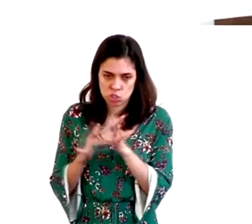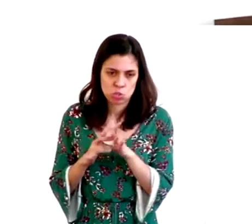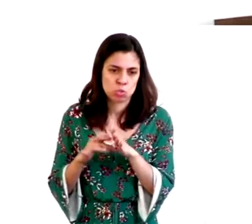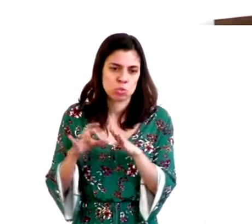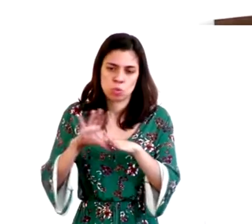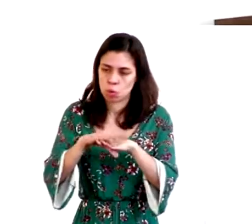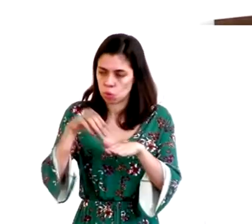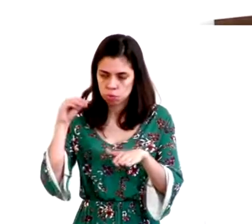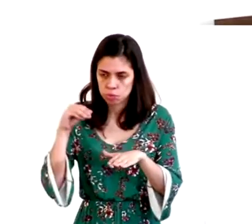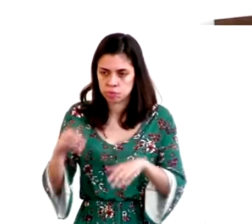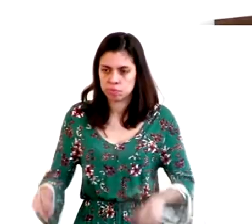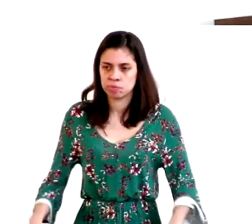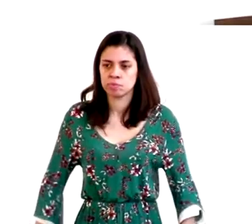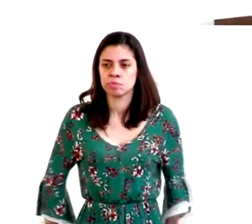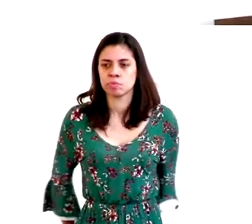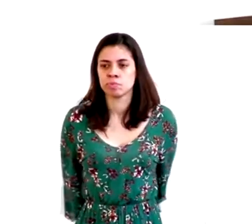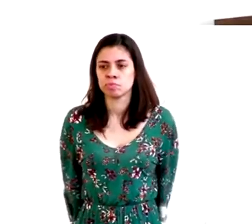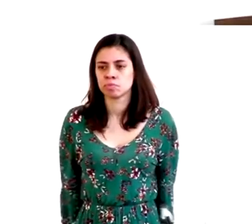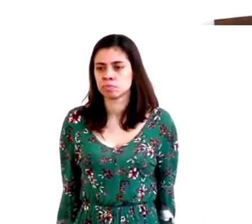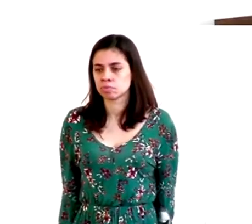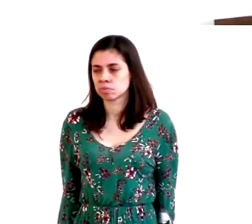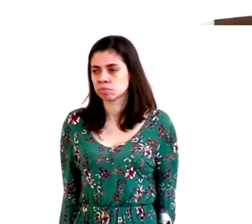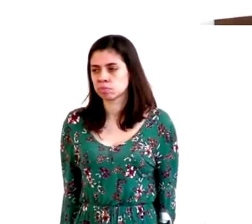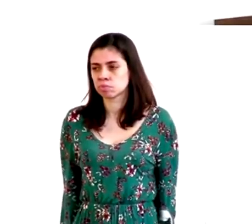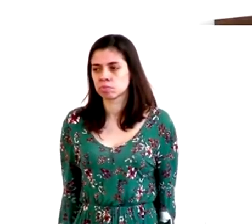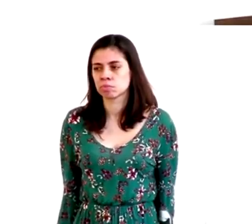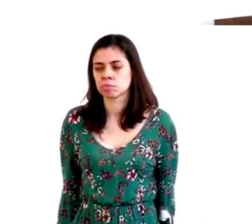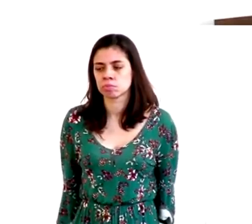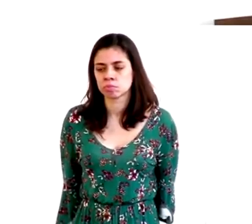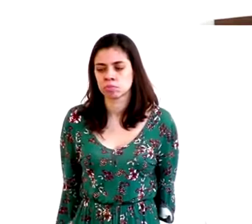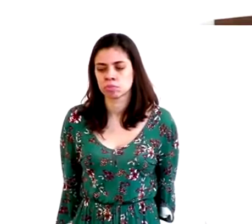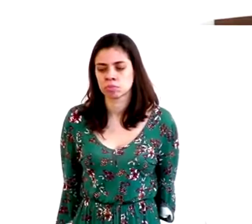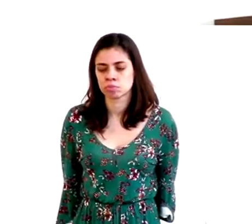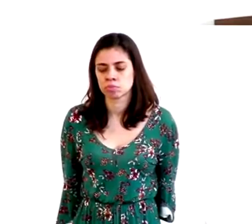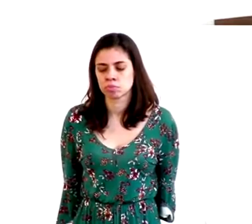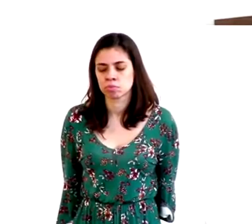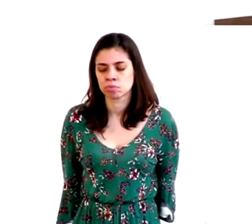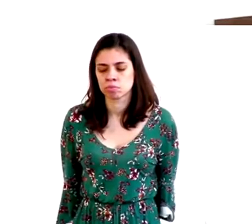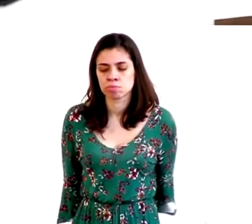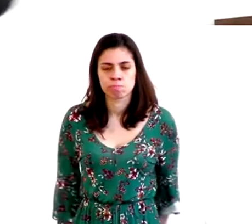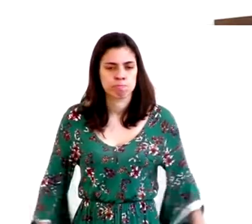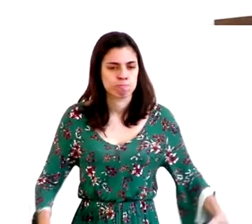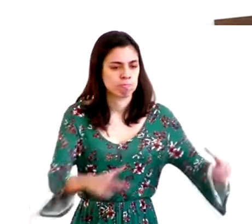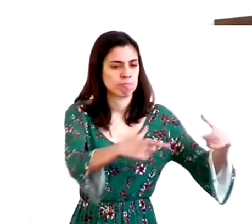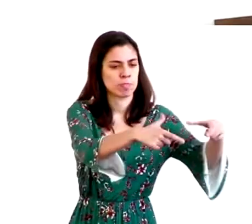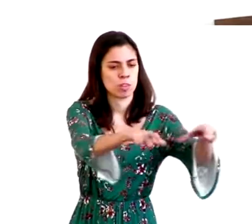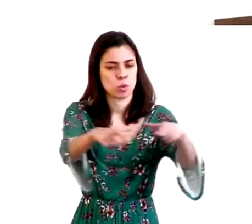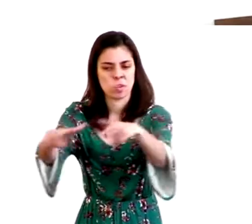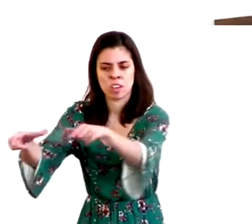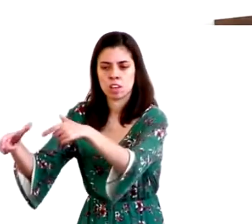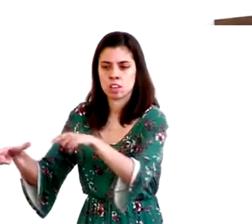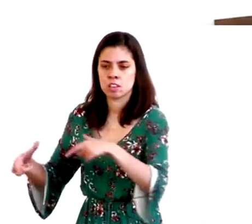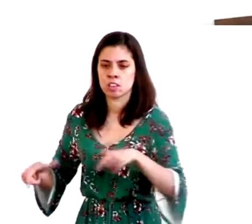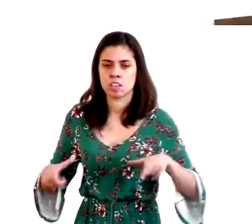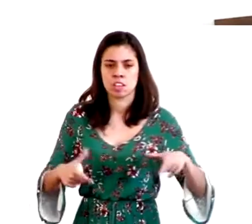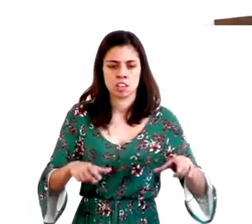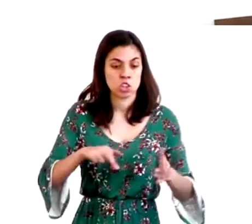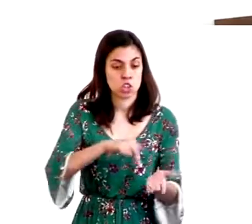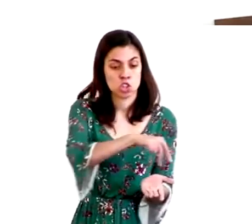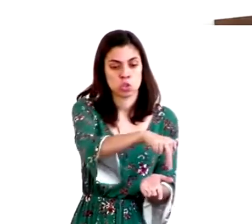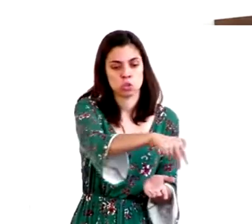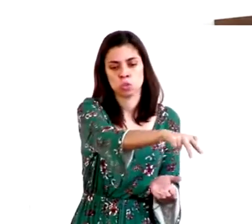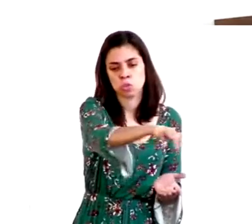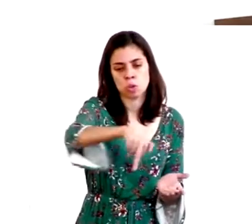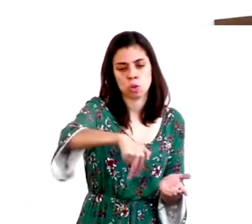os curou. E da Galileia de Decápolis, de Jerusalém, da Judeia e do outro lado do